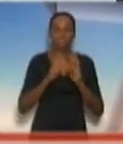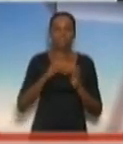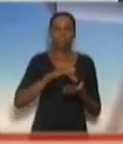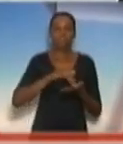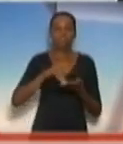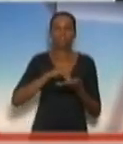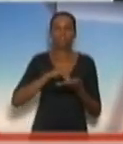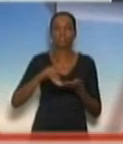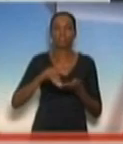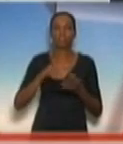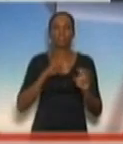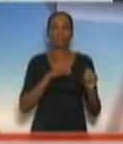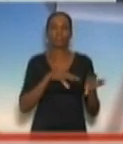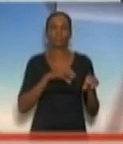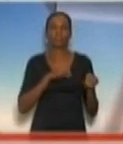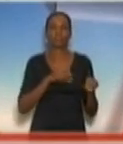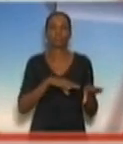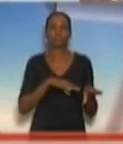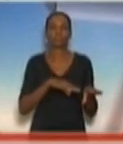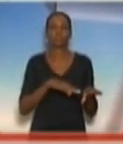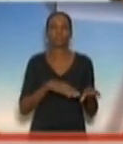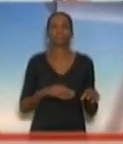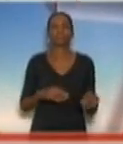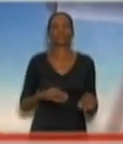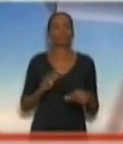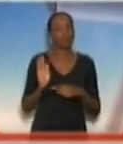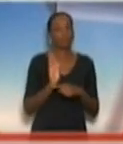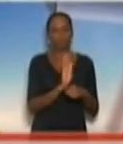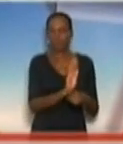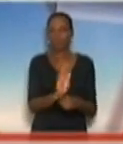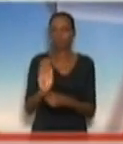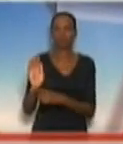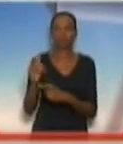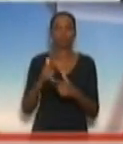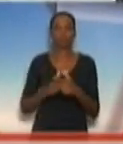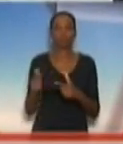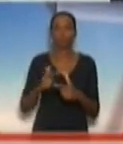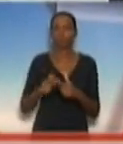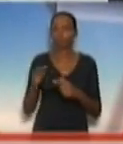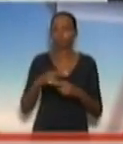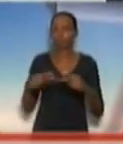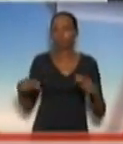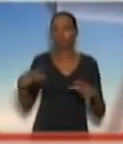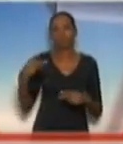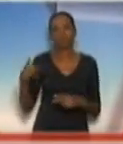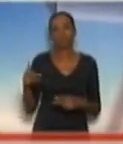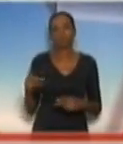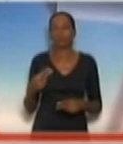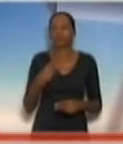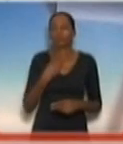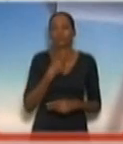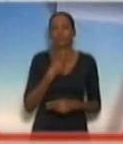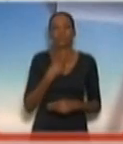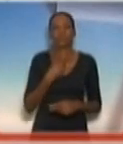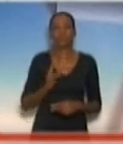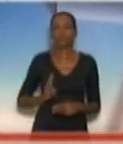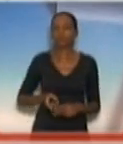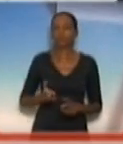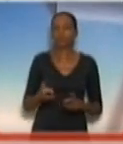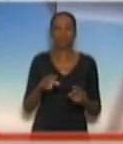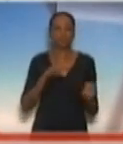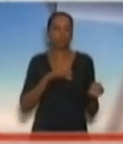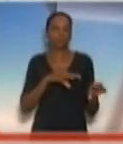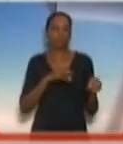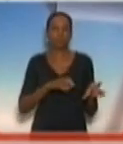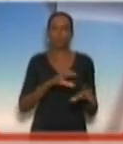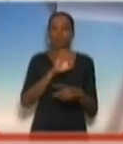da Educação para que as providências sejam tomadas imediatamente, senhor presidente. Não dá para a